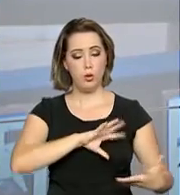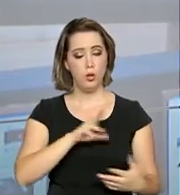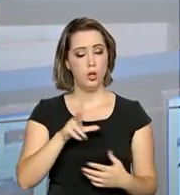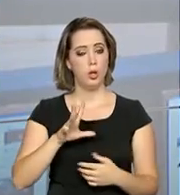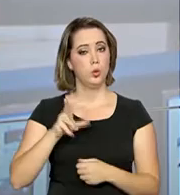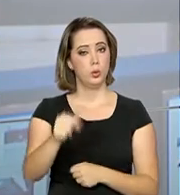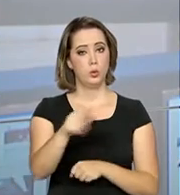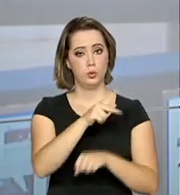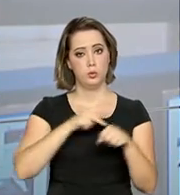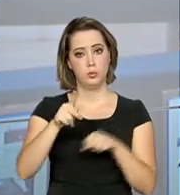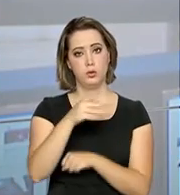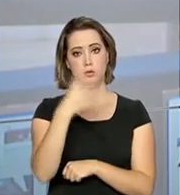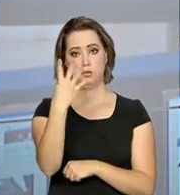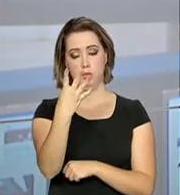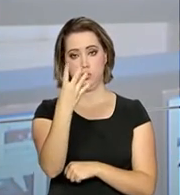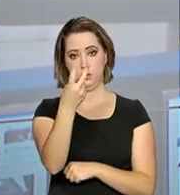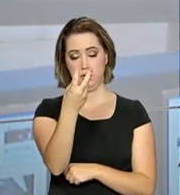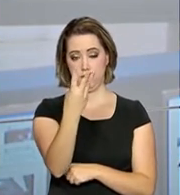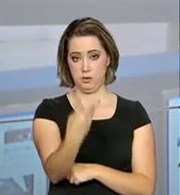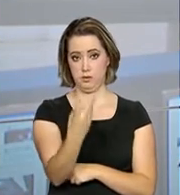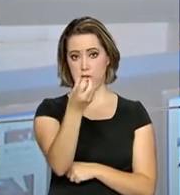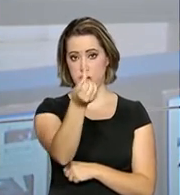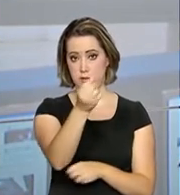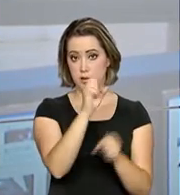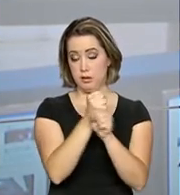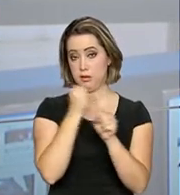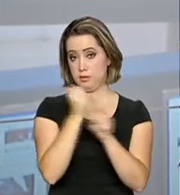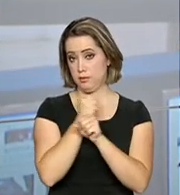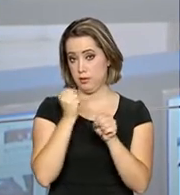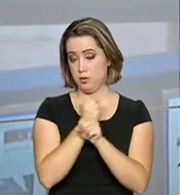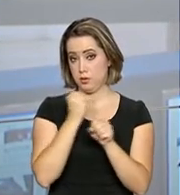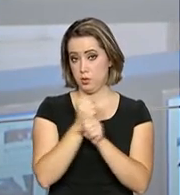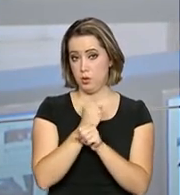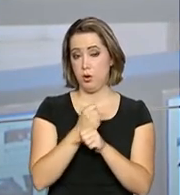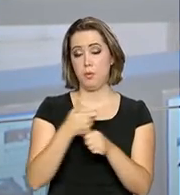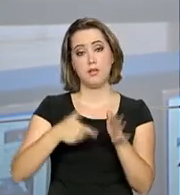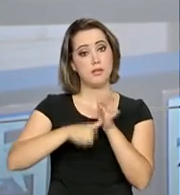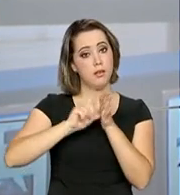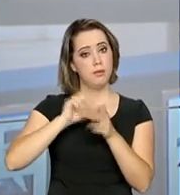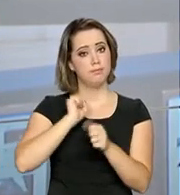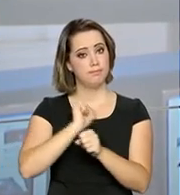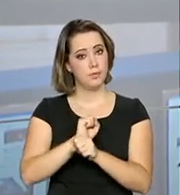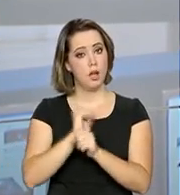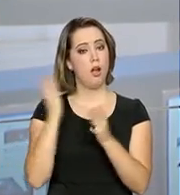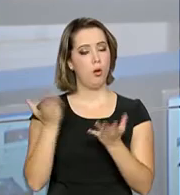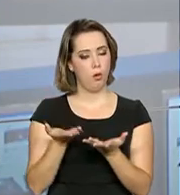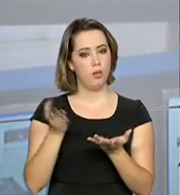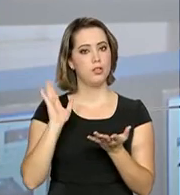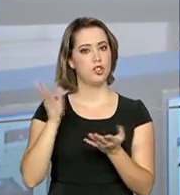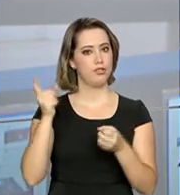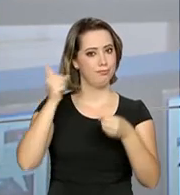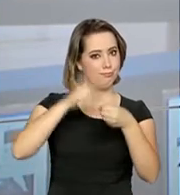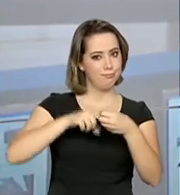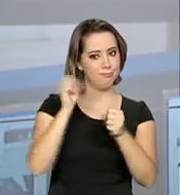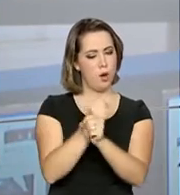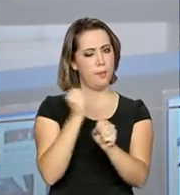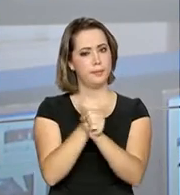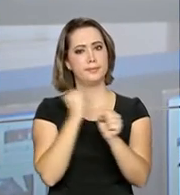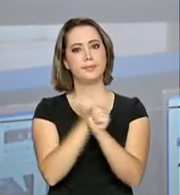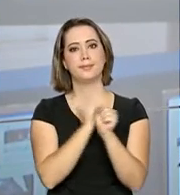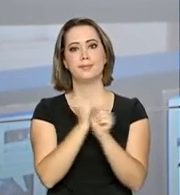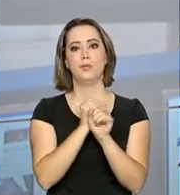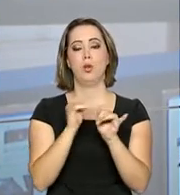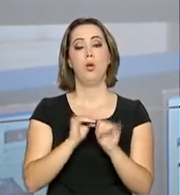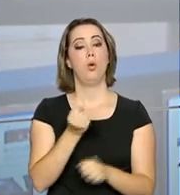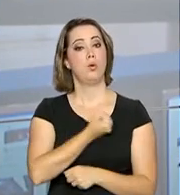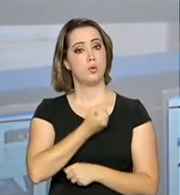país, 436 obras de infraestrutura que estavam paralisadas foram retomadas. Os números foram divulgados agora há